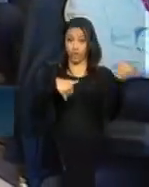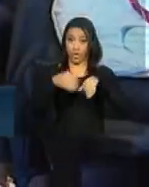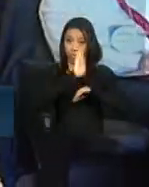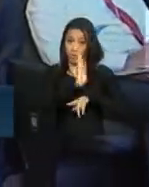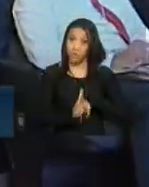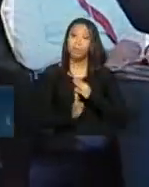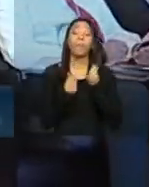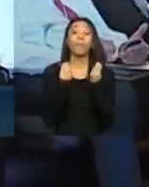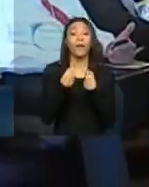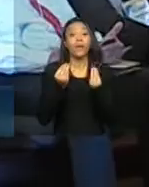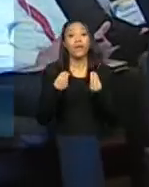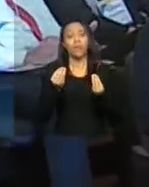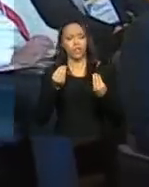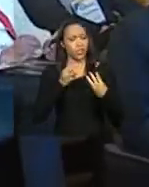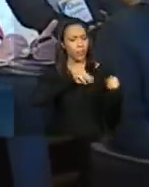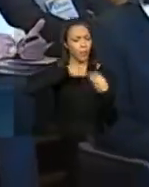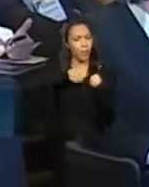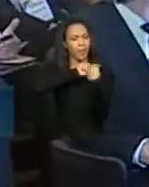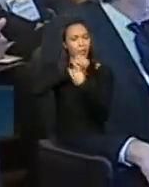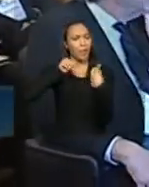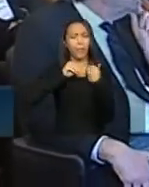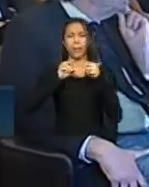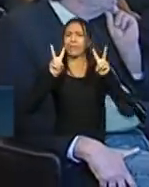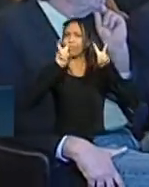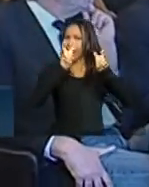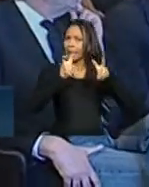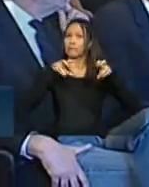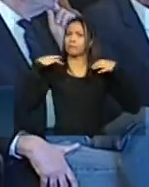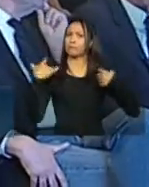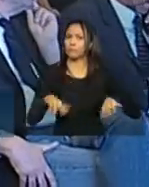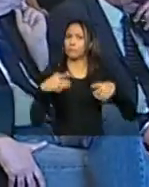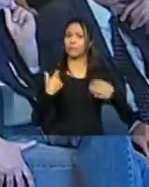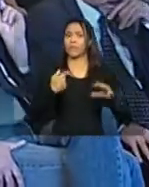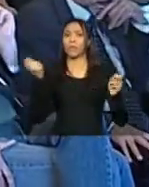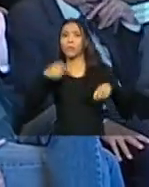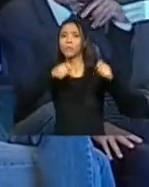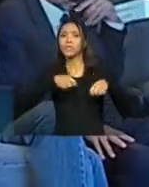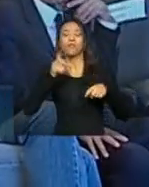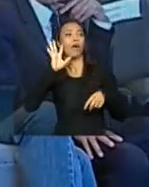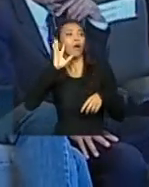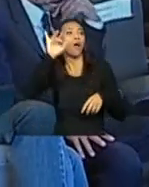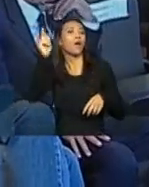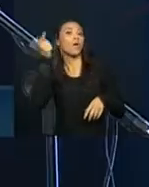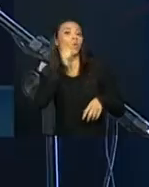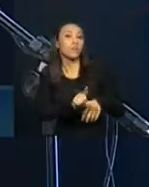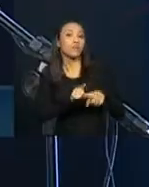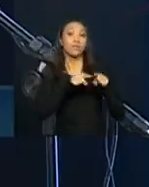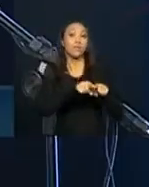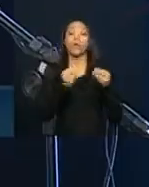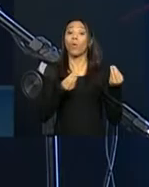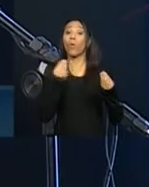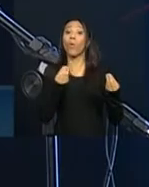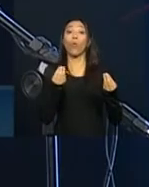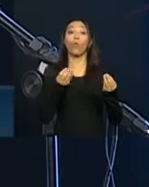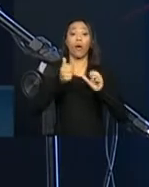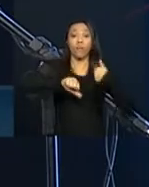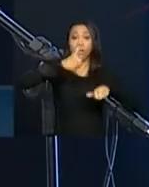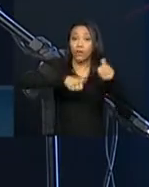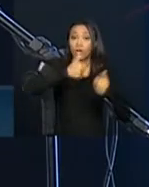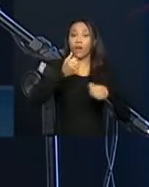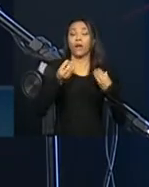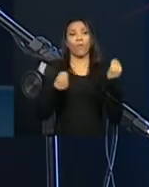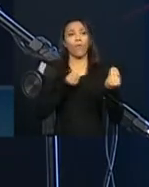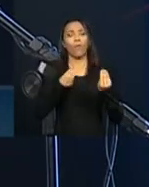a decifrar essas várias questões que nos ajudam a construir esse sonho, né? Como medir, como construir, qual é a